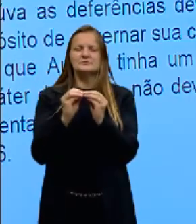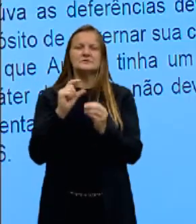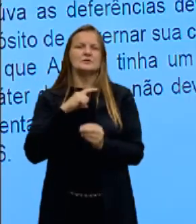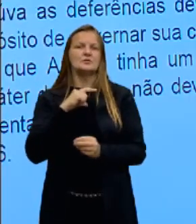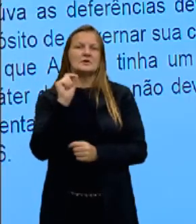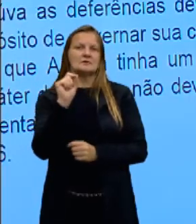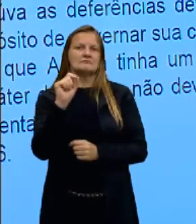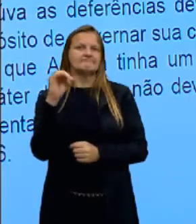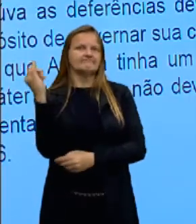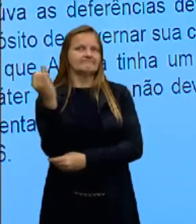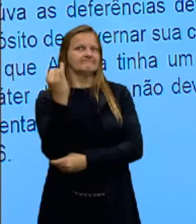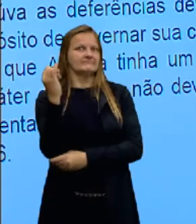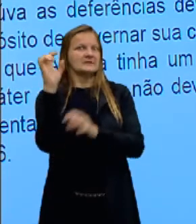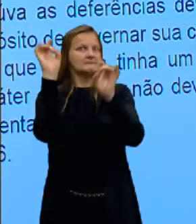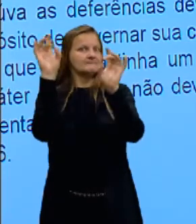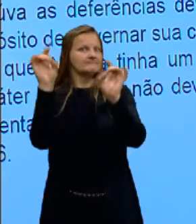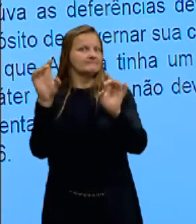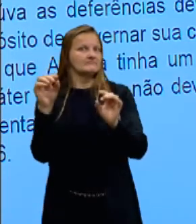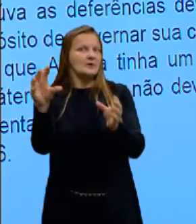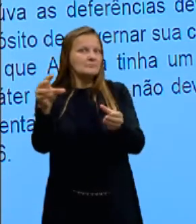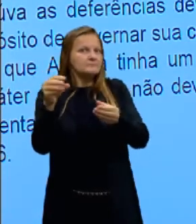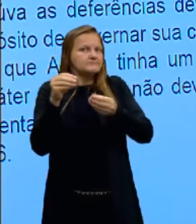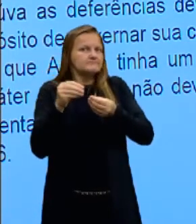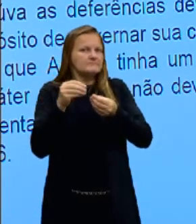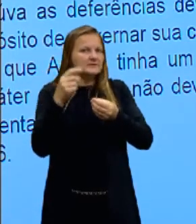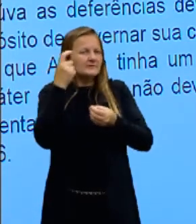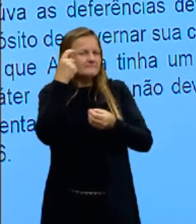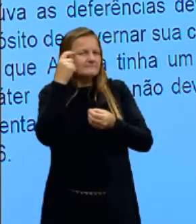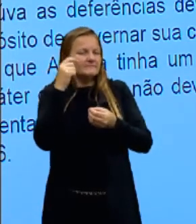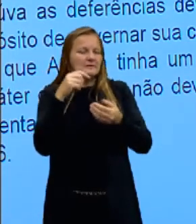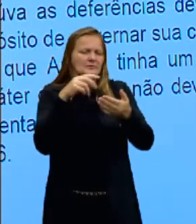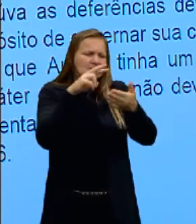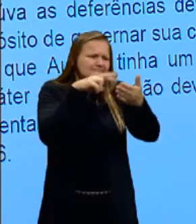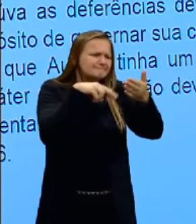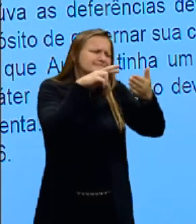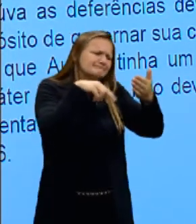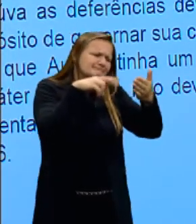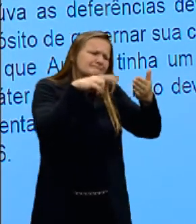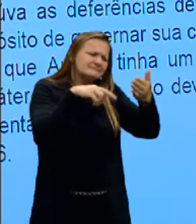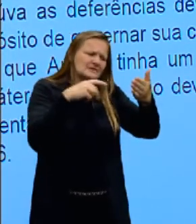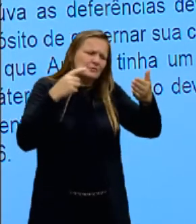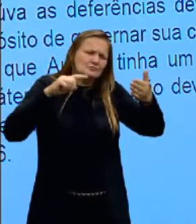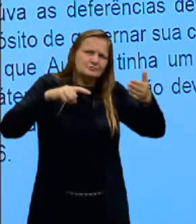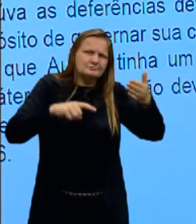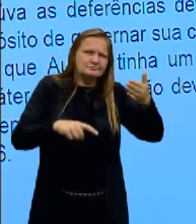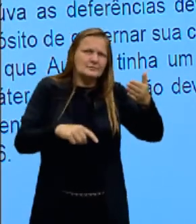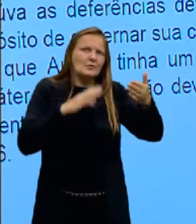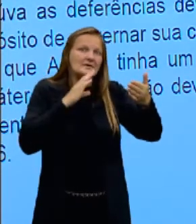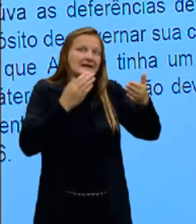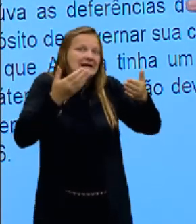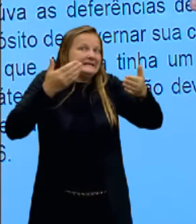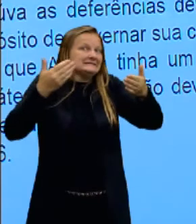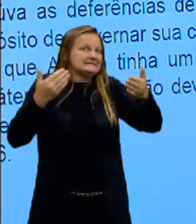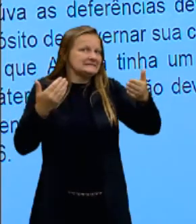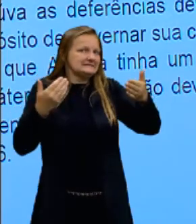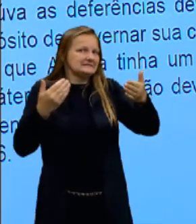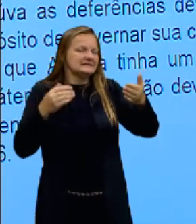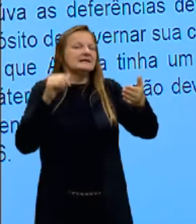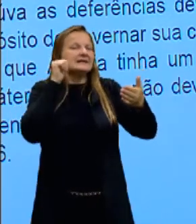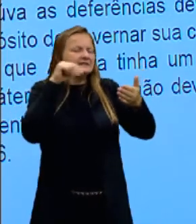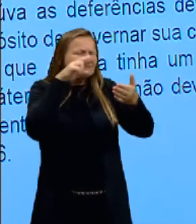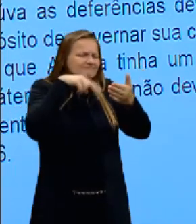chaves para fazer a pergunta e aí tu não precisa ler tudo isso aqui isso é muito difícil de fazer né porque tem que conhecer profundamente o romance tem que ter lido